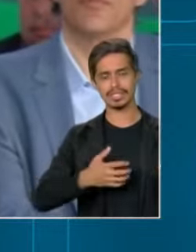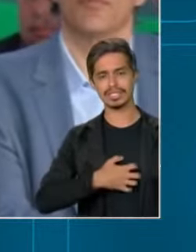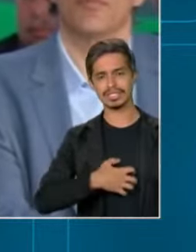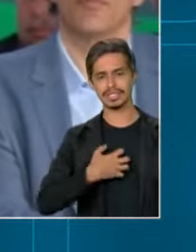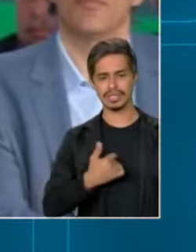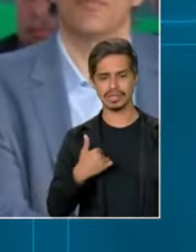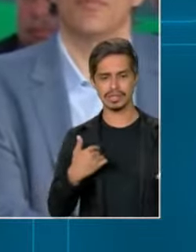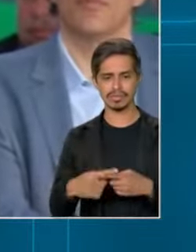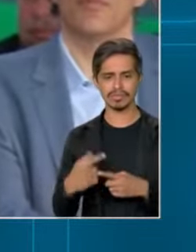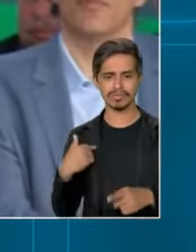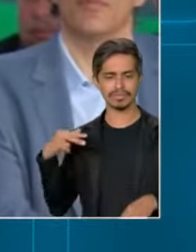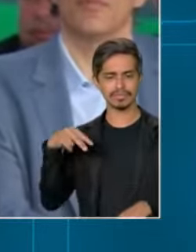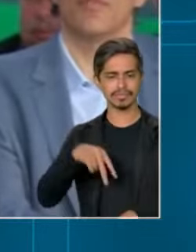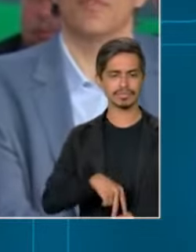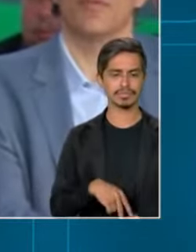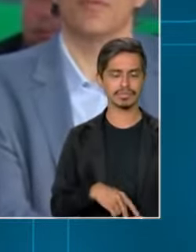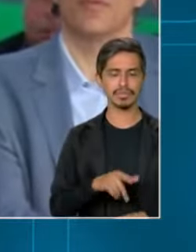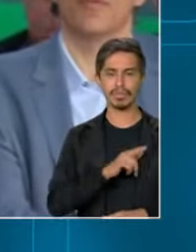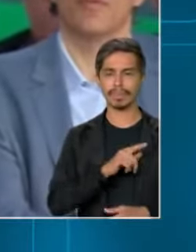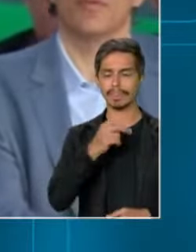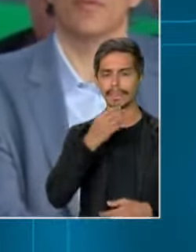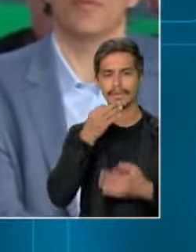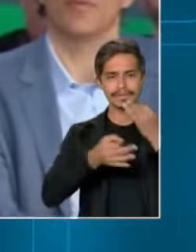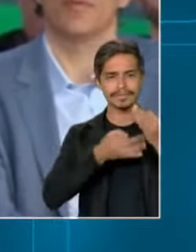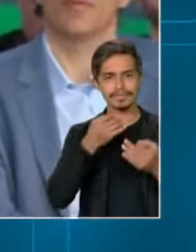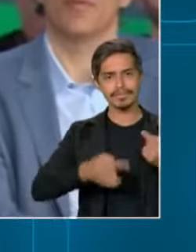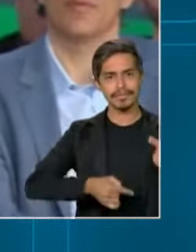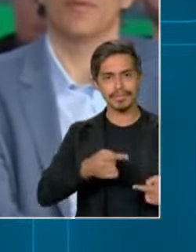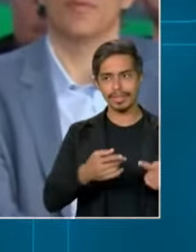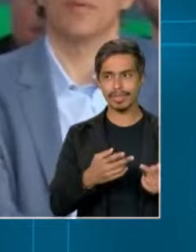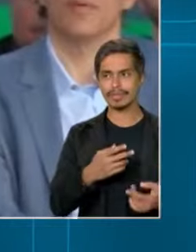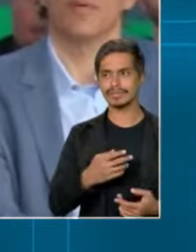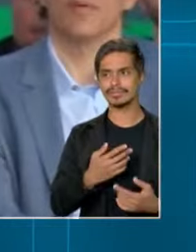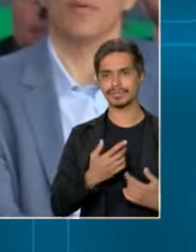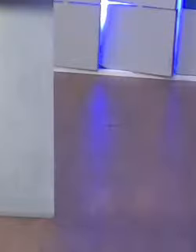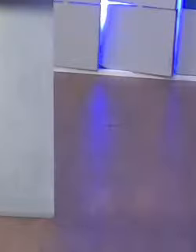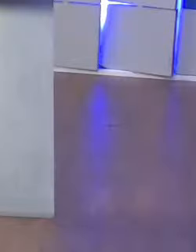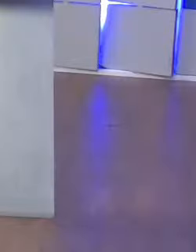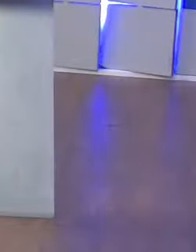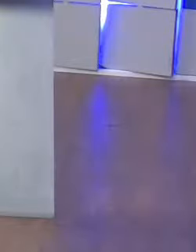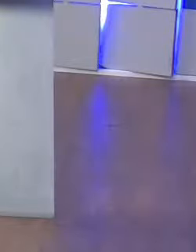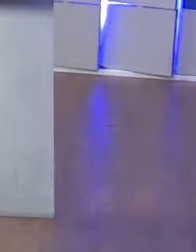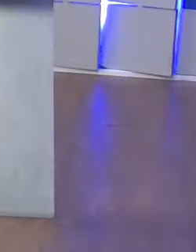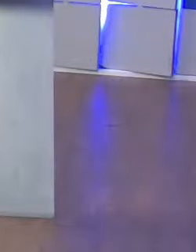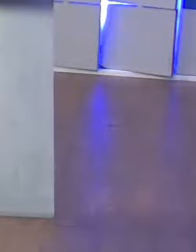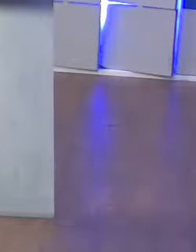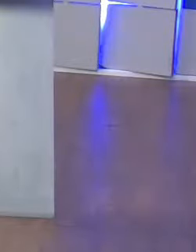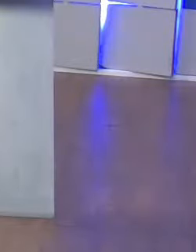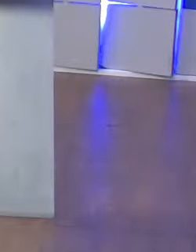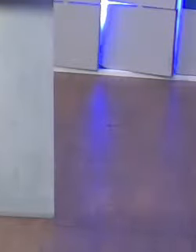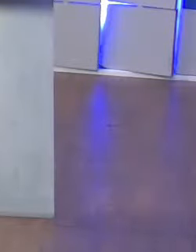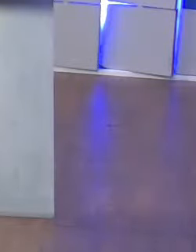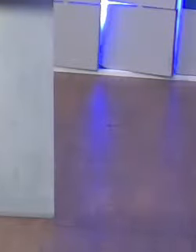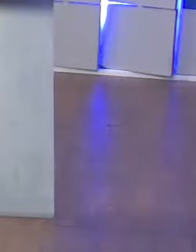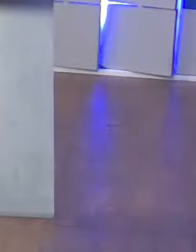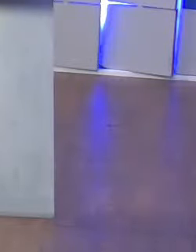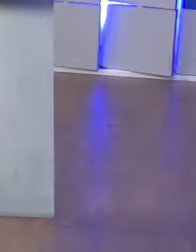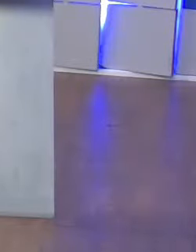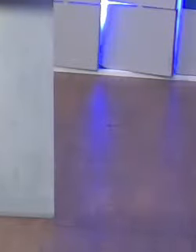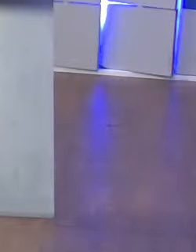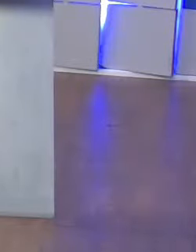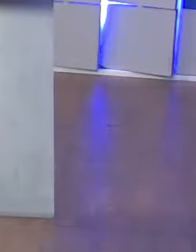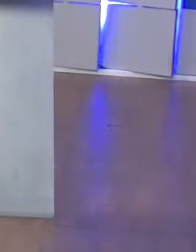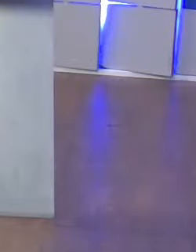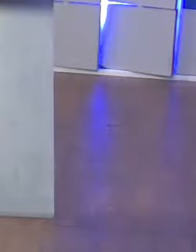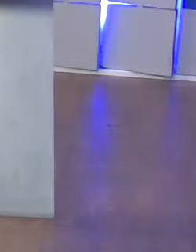que mais puxou... Exatamente. Pode até mostrar aqui de novo a tela. Exato, vamos ver se a gente conseguir mostrar, até melhor que fica mais fácil ver.